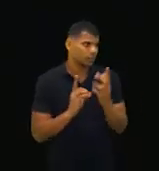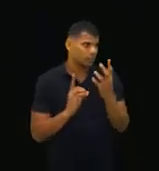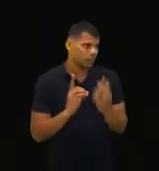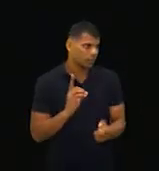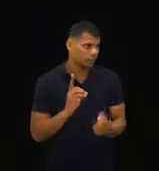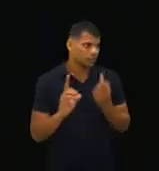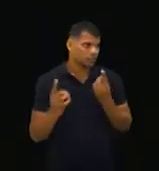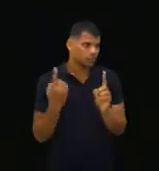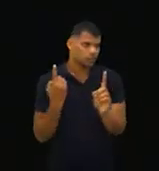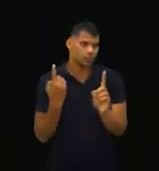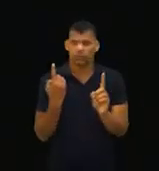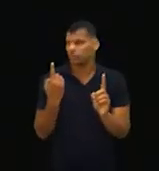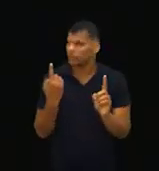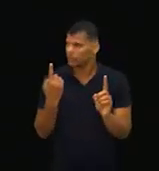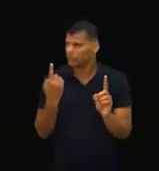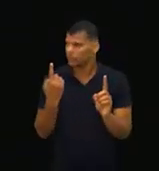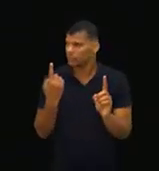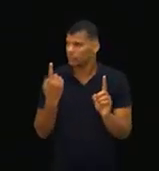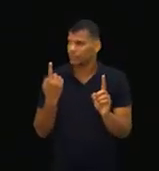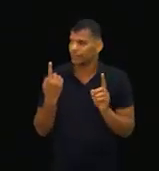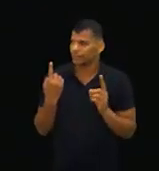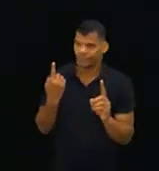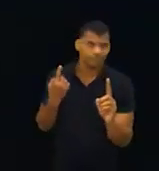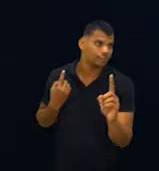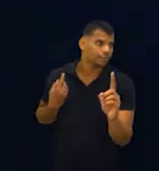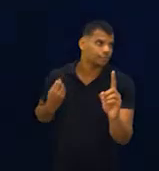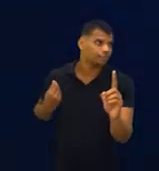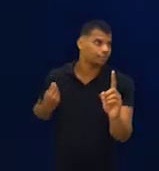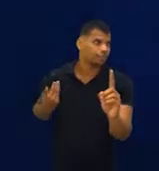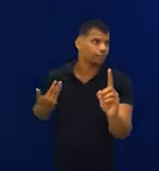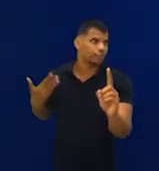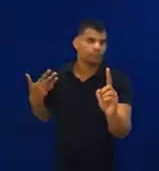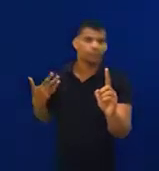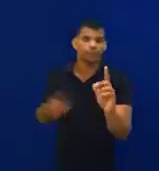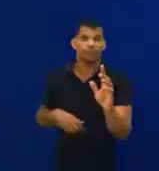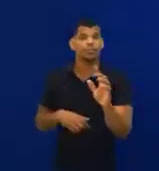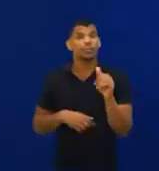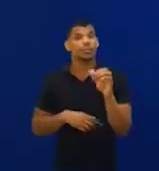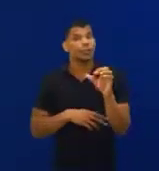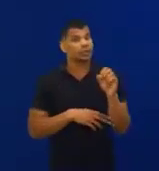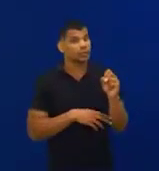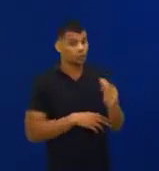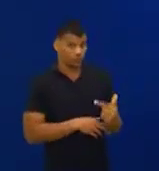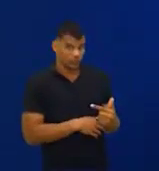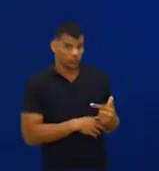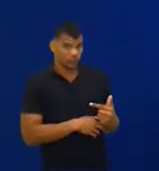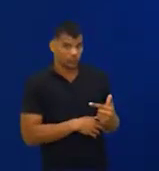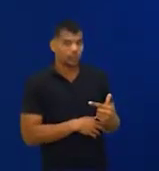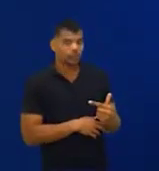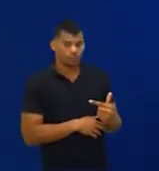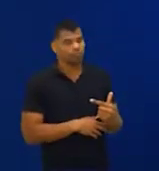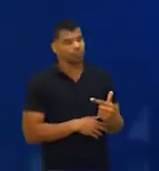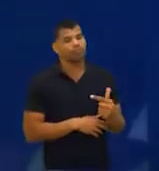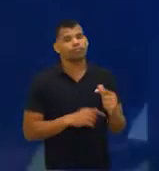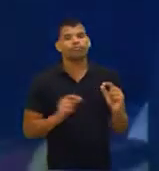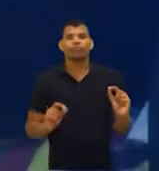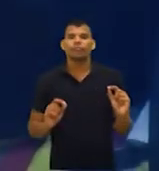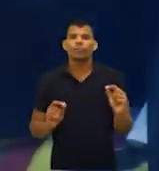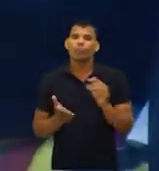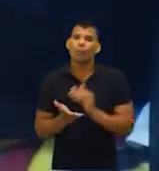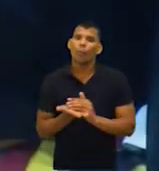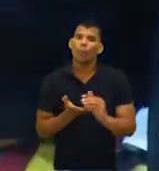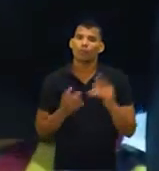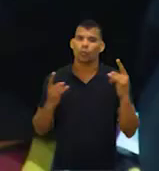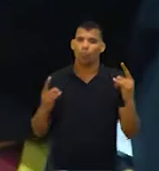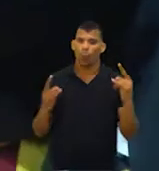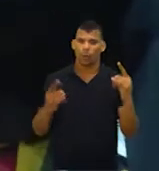Mas foi como sempre um sonho tão longe, tão risonho. Sabe, eu sinto falta, queria lhe ver.